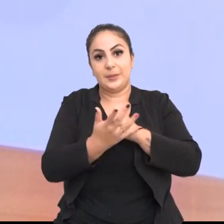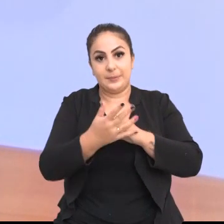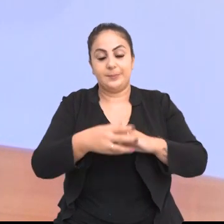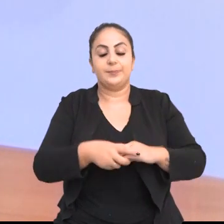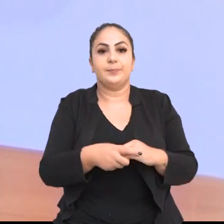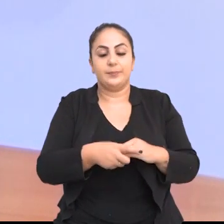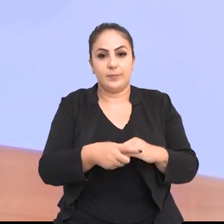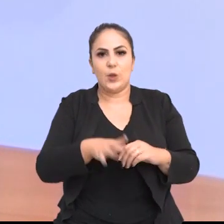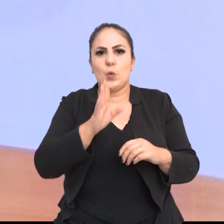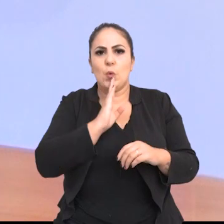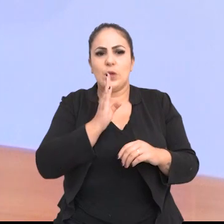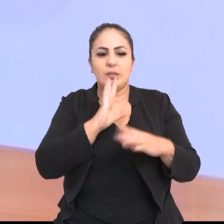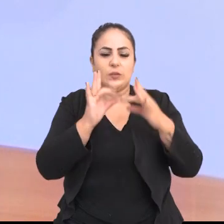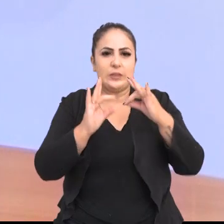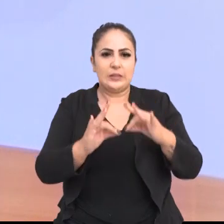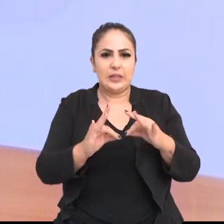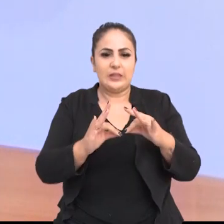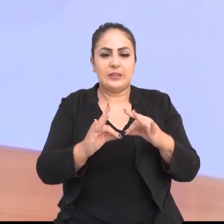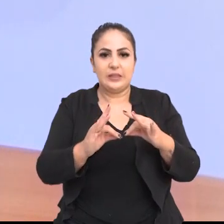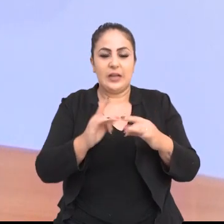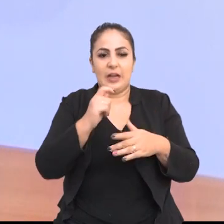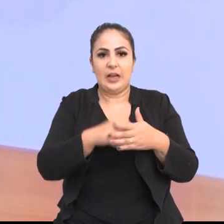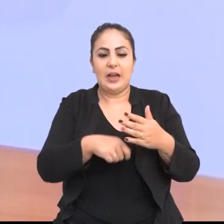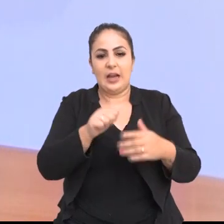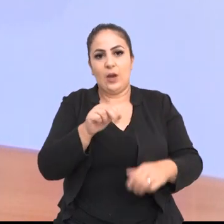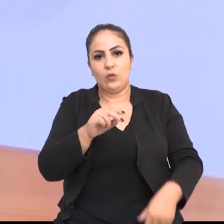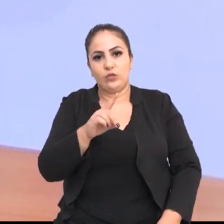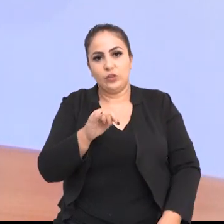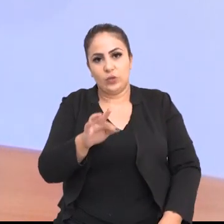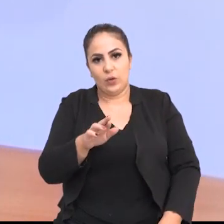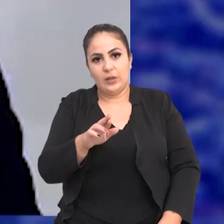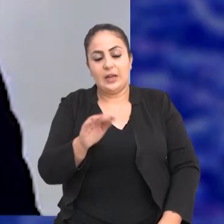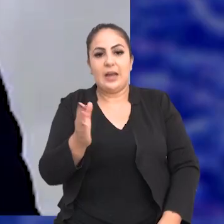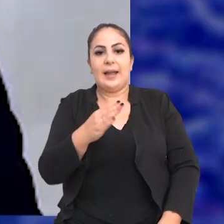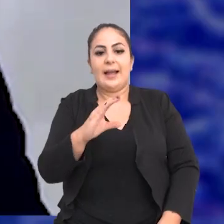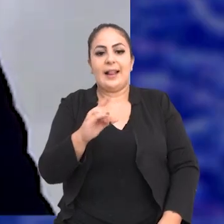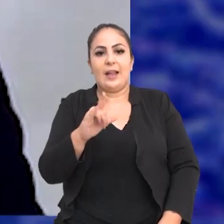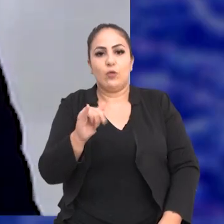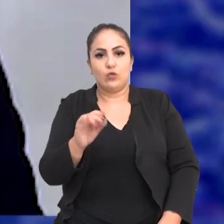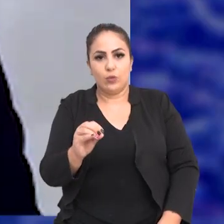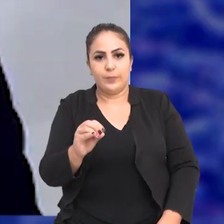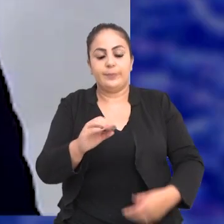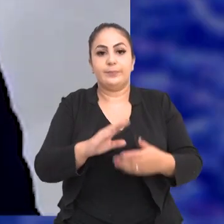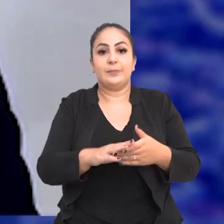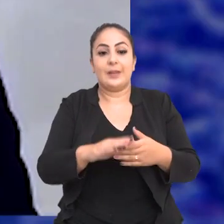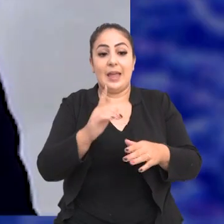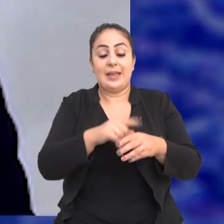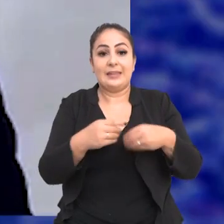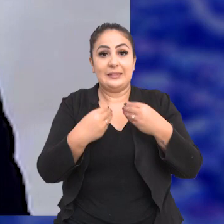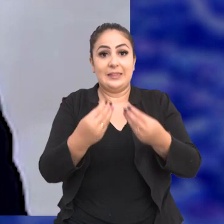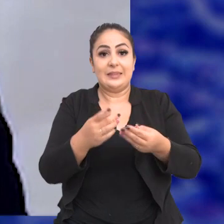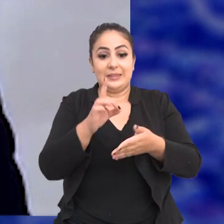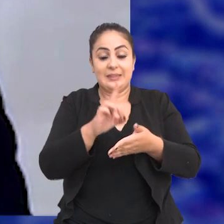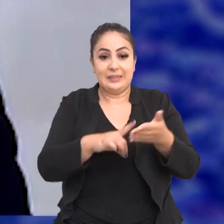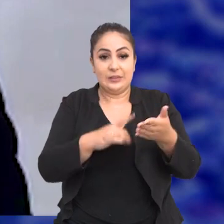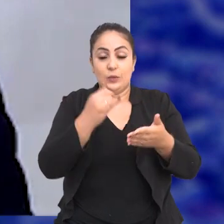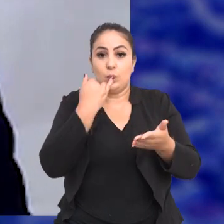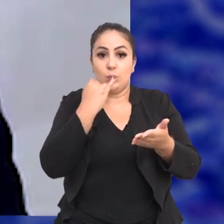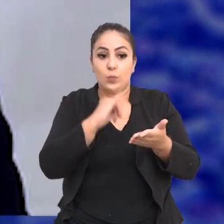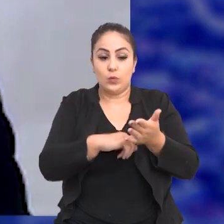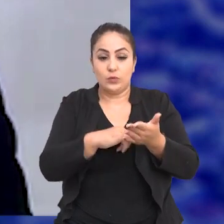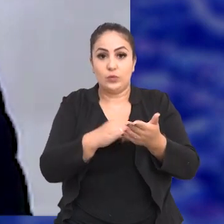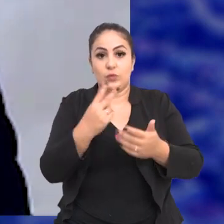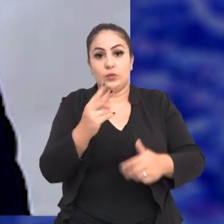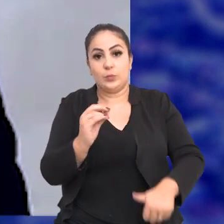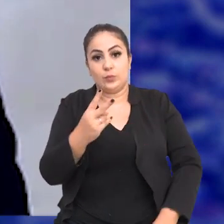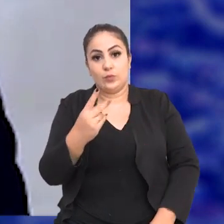pandemia. Conheça os detalhes com o auditor Cláudio Morello. O prazo da entrega da declaração do imposto de renda